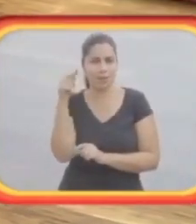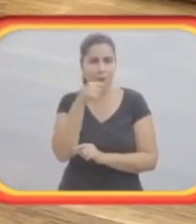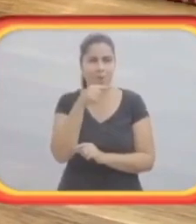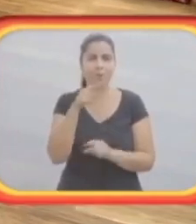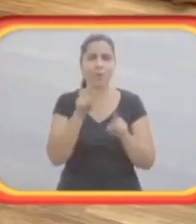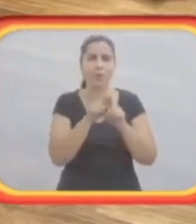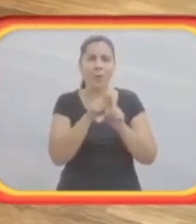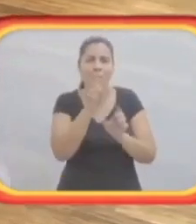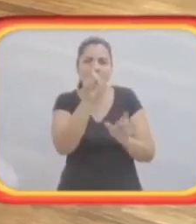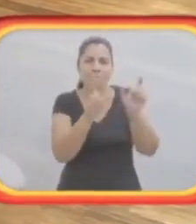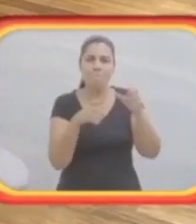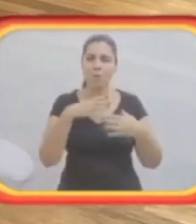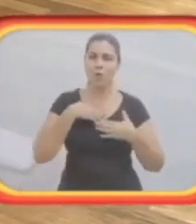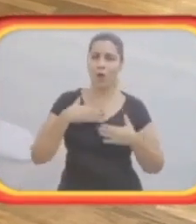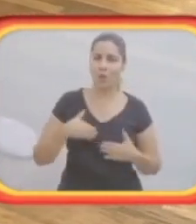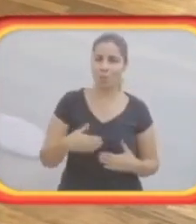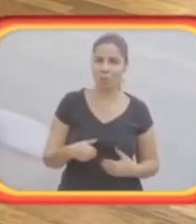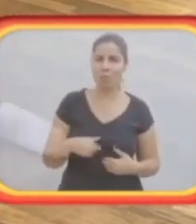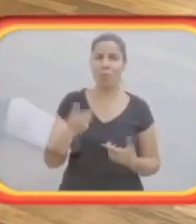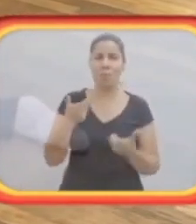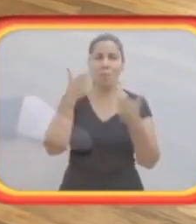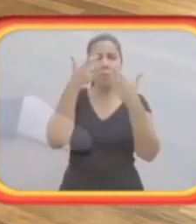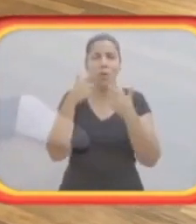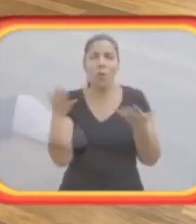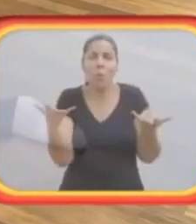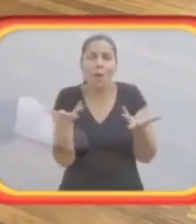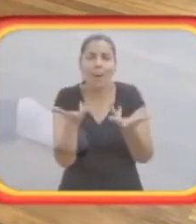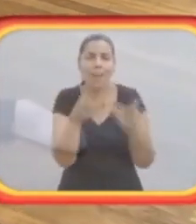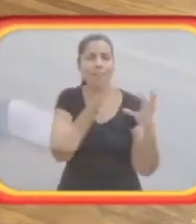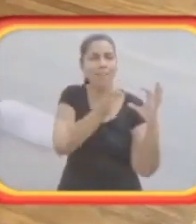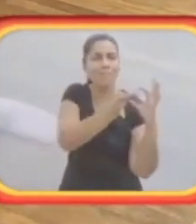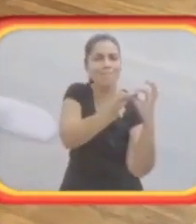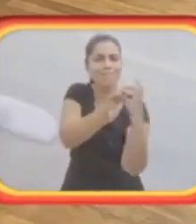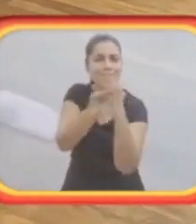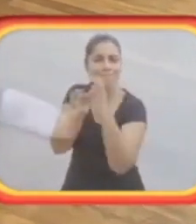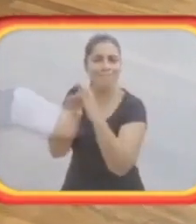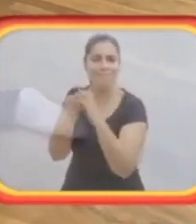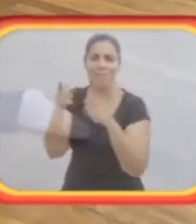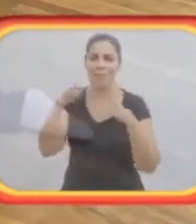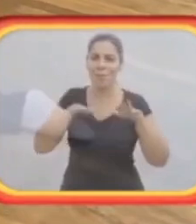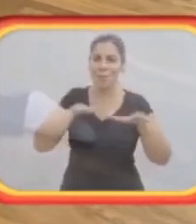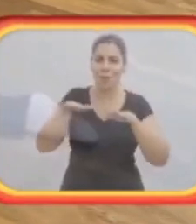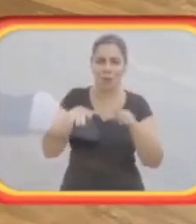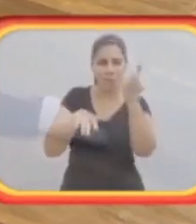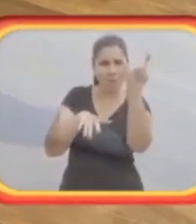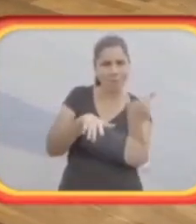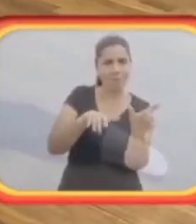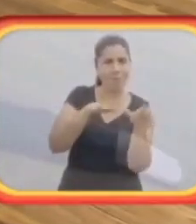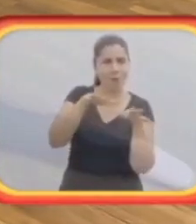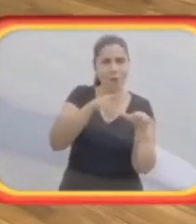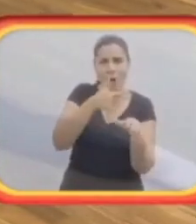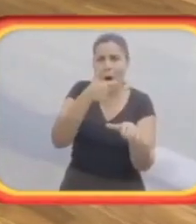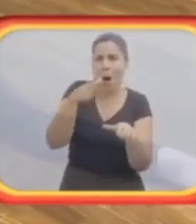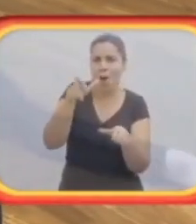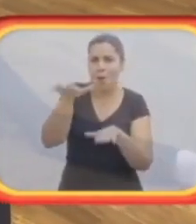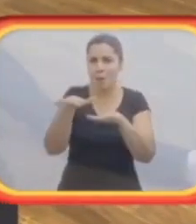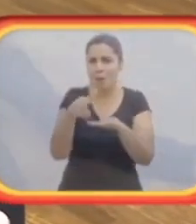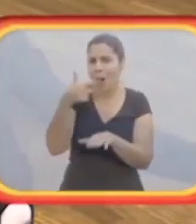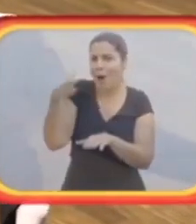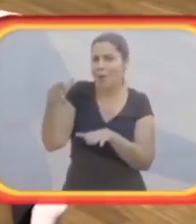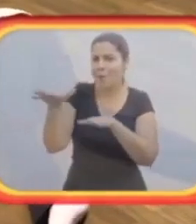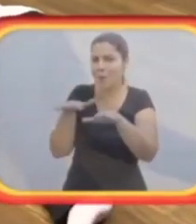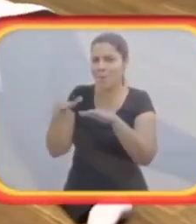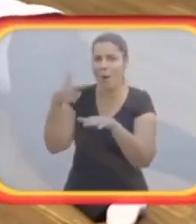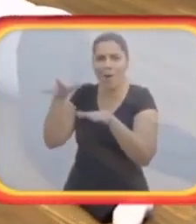não é isso. É que a partir dessas qualidades específicas de um movimento, de um corpo, porque todos